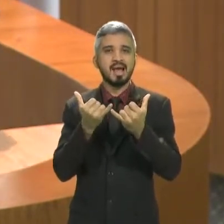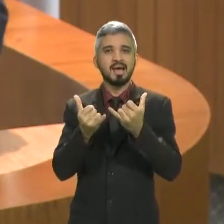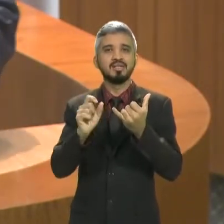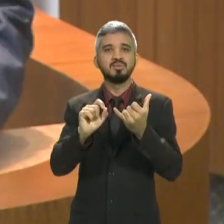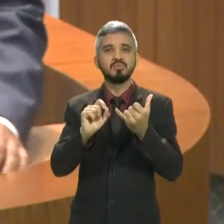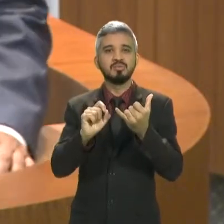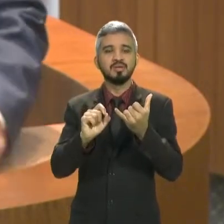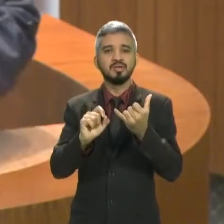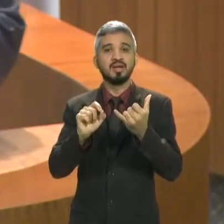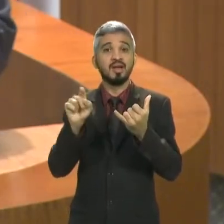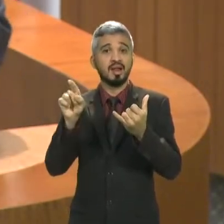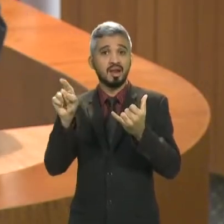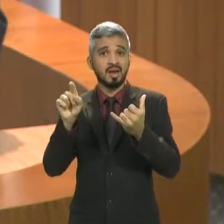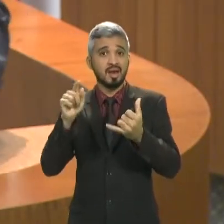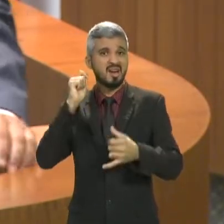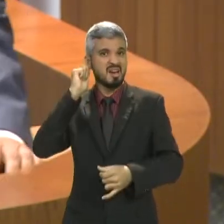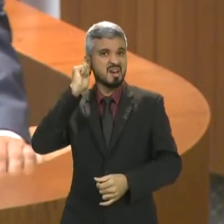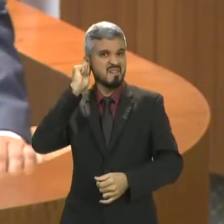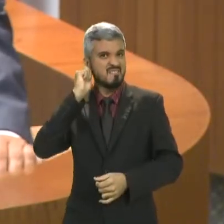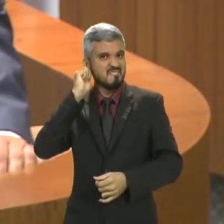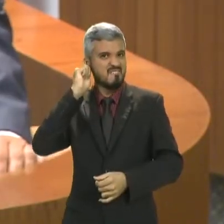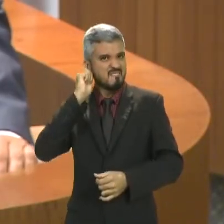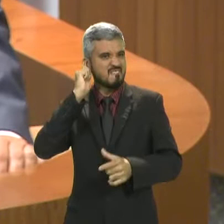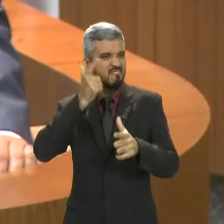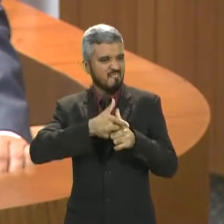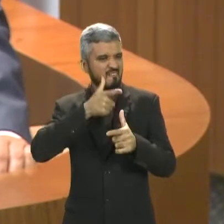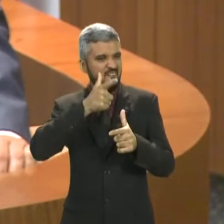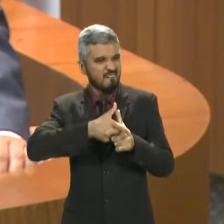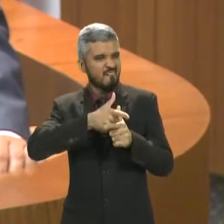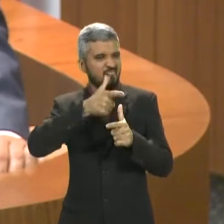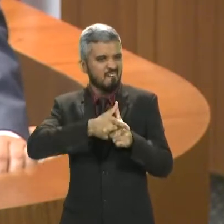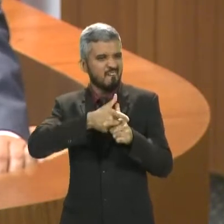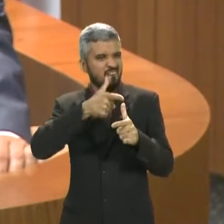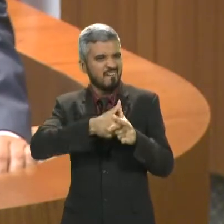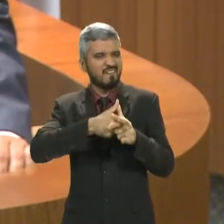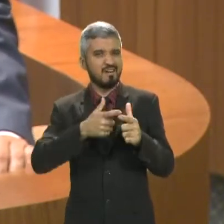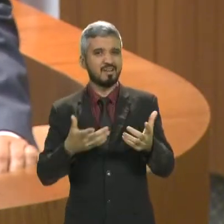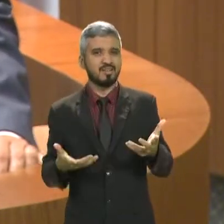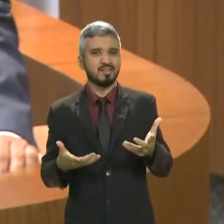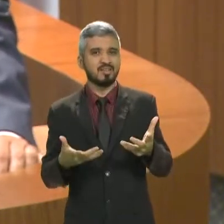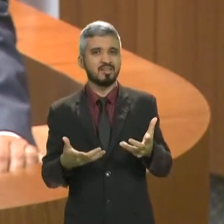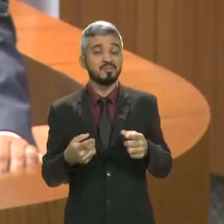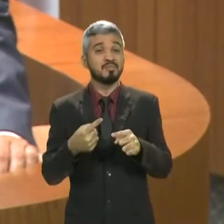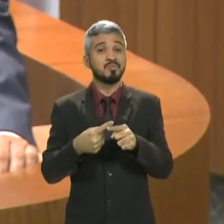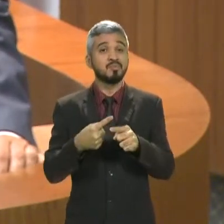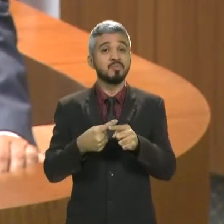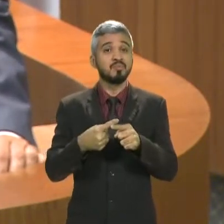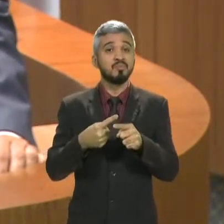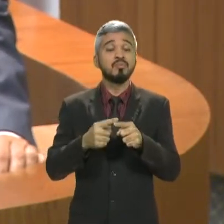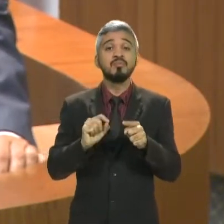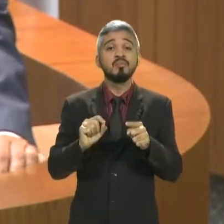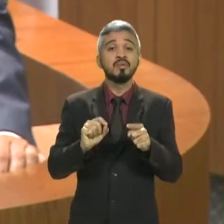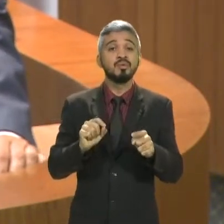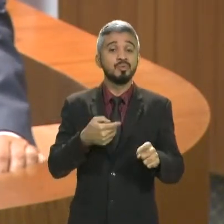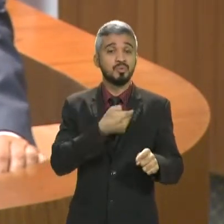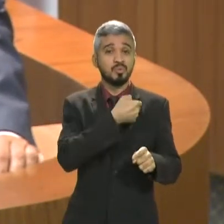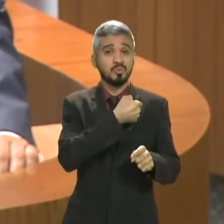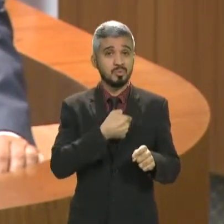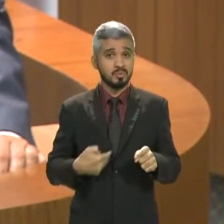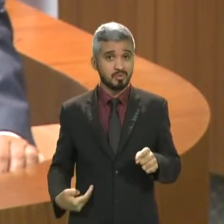pela incapacidade, pela ingerência, pela forma que não se atentaram